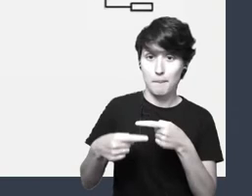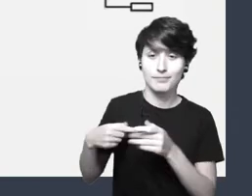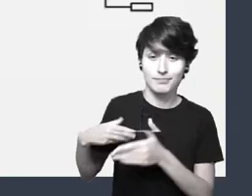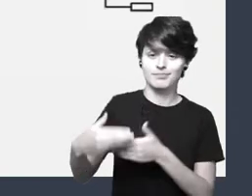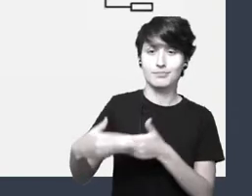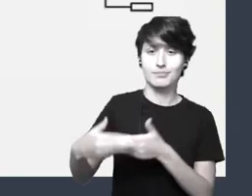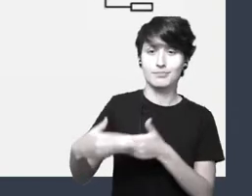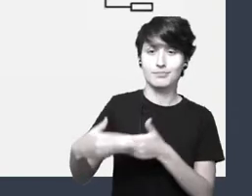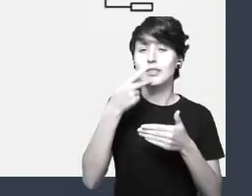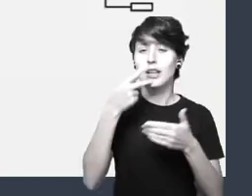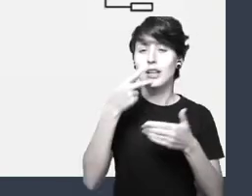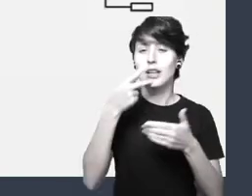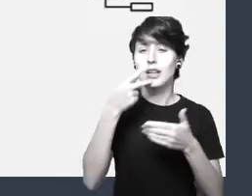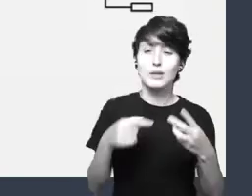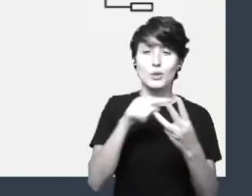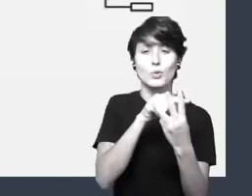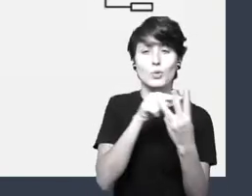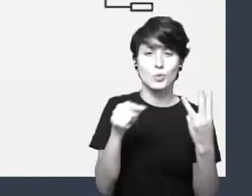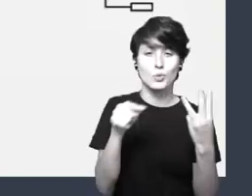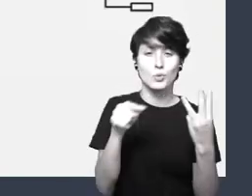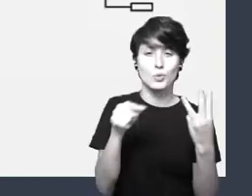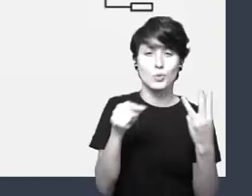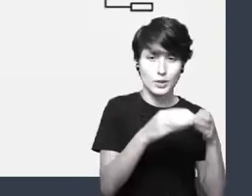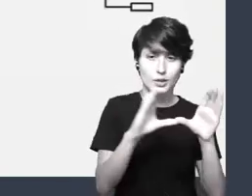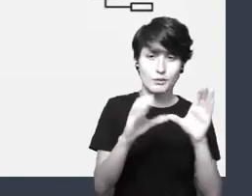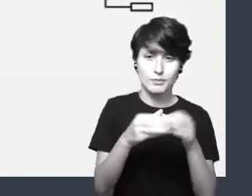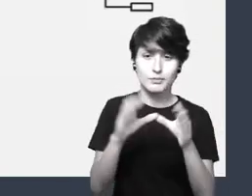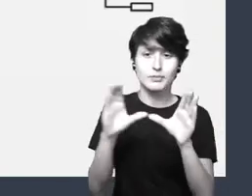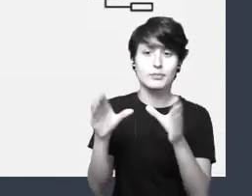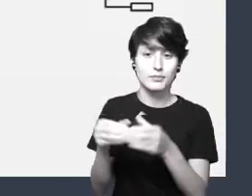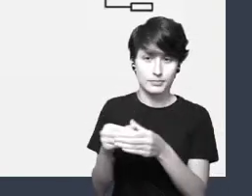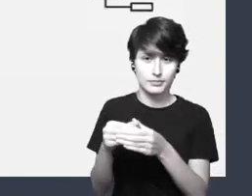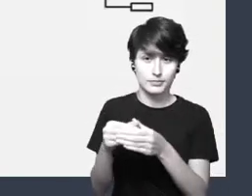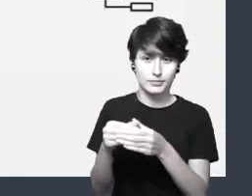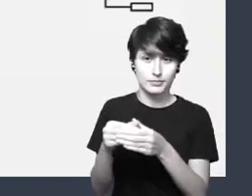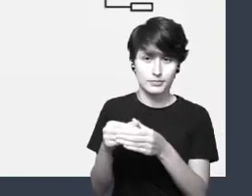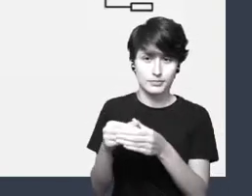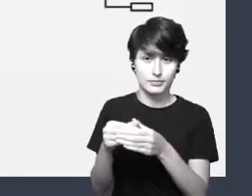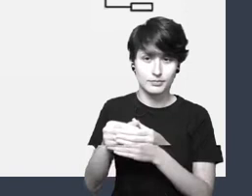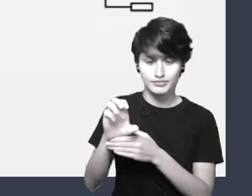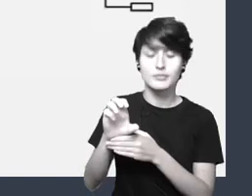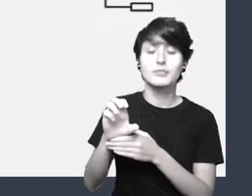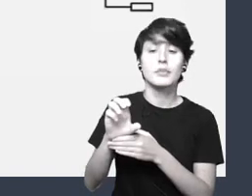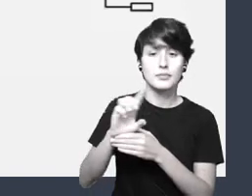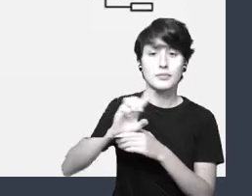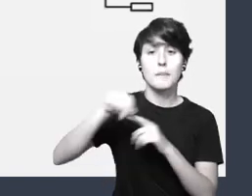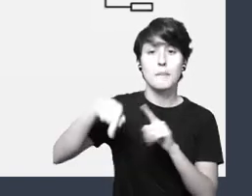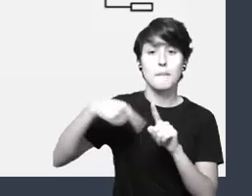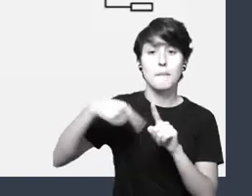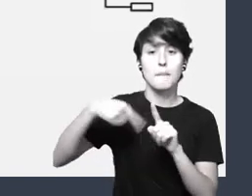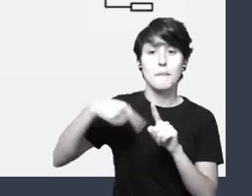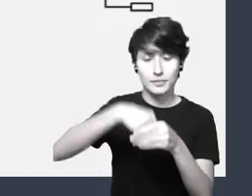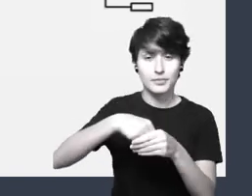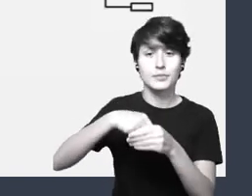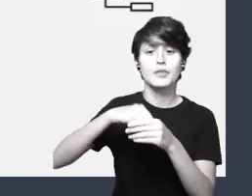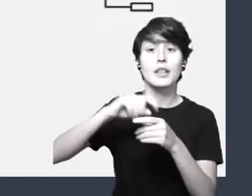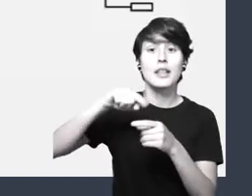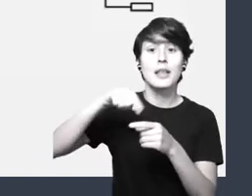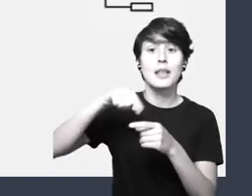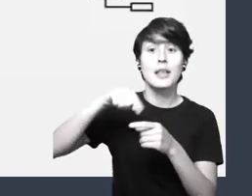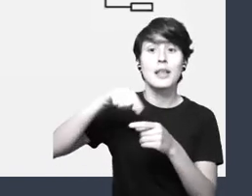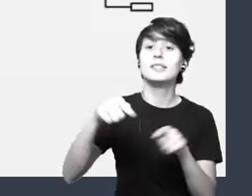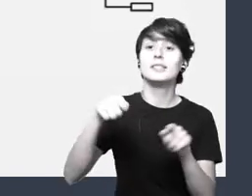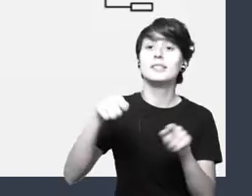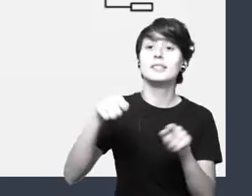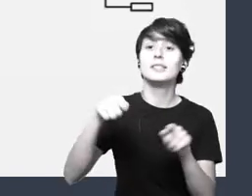três categorias, né, de você ser do pré-processamento, do em-processamento e do pós-processamento, porque dependendo de onde